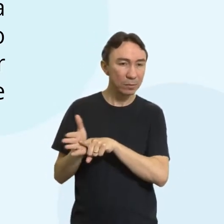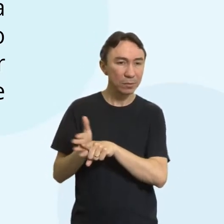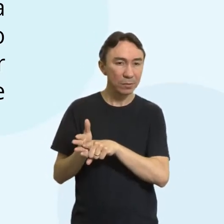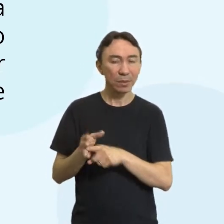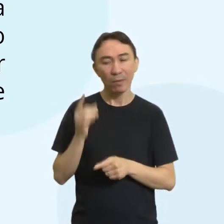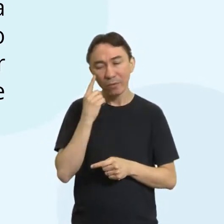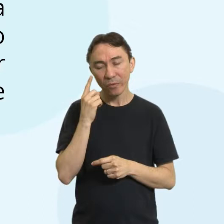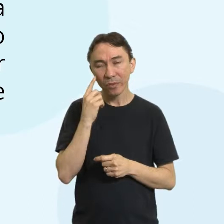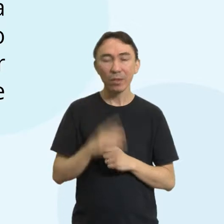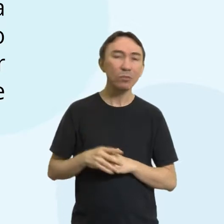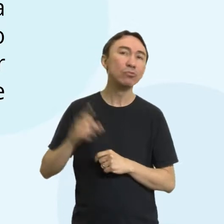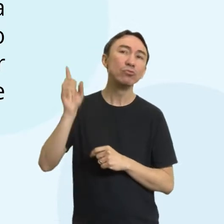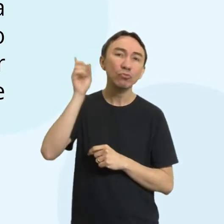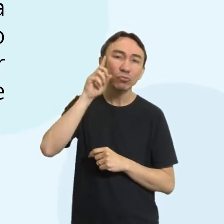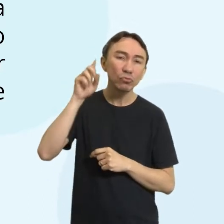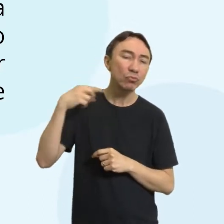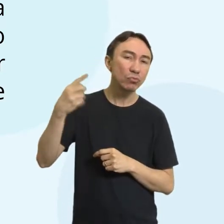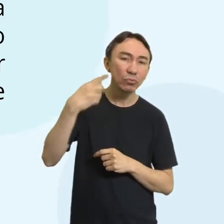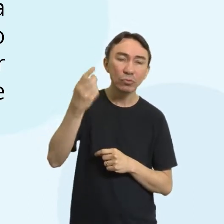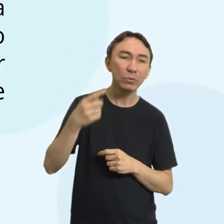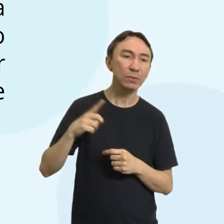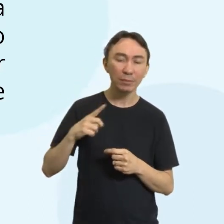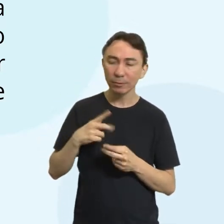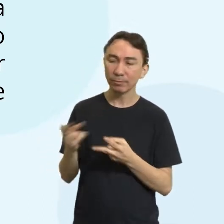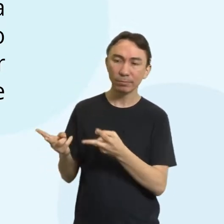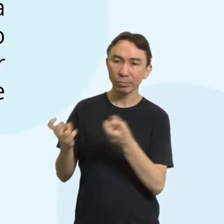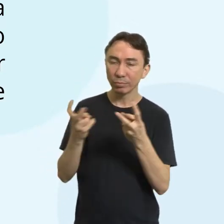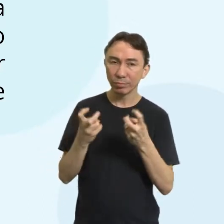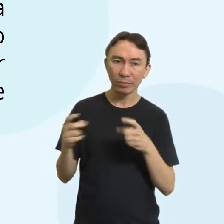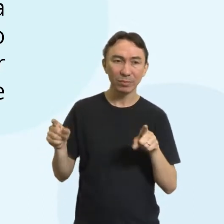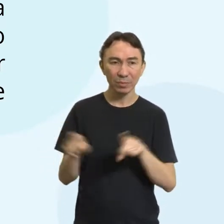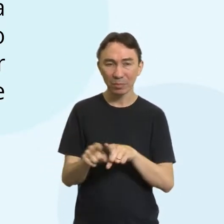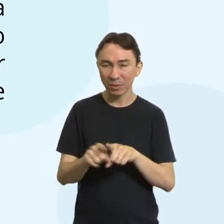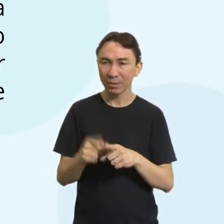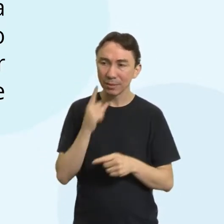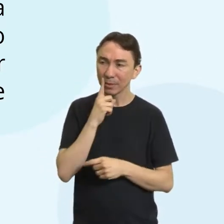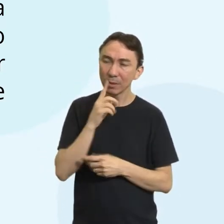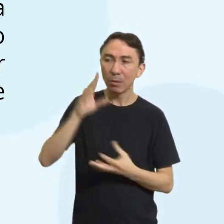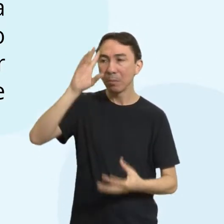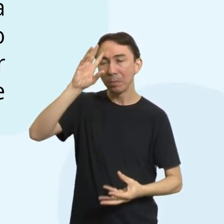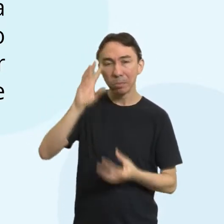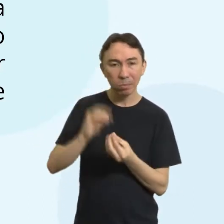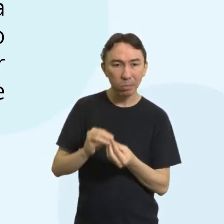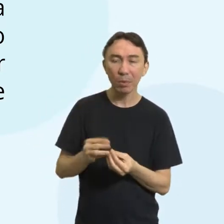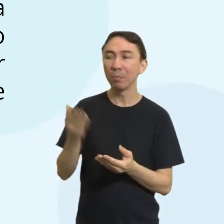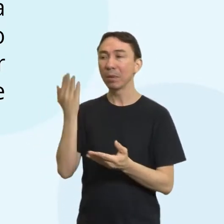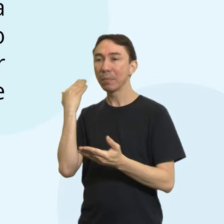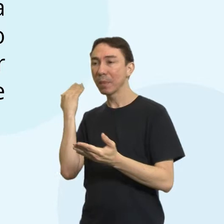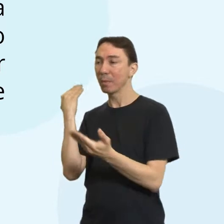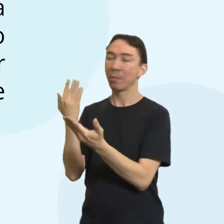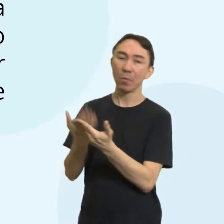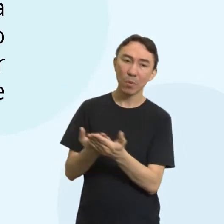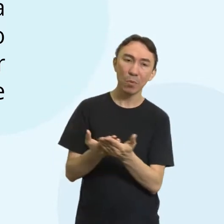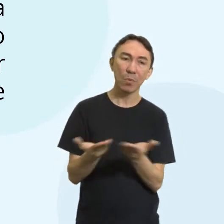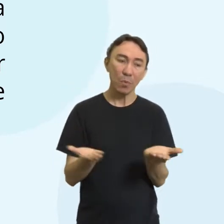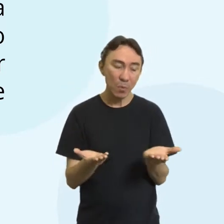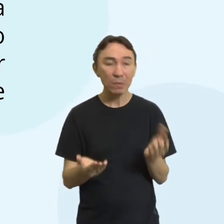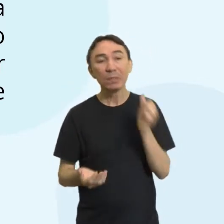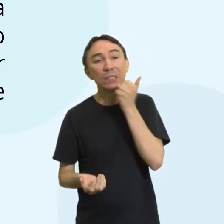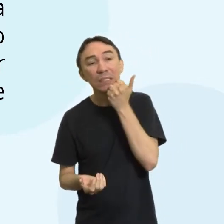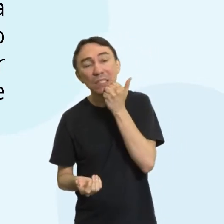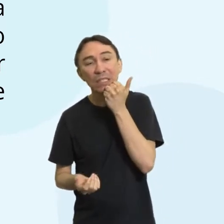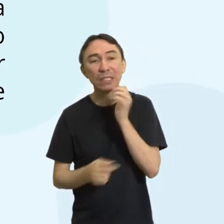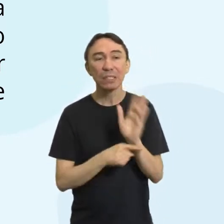possibilitam compreendermos fatos históricos e ações decorrentes das abordagens da ciência na perspectiva de promover o